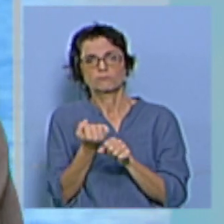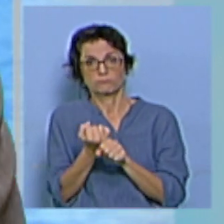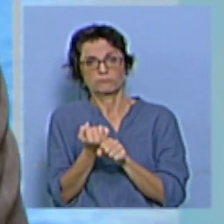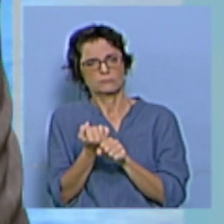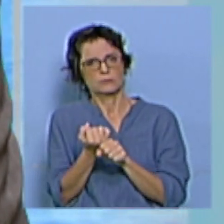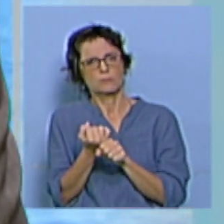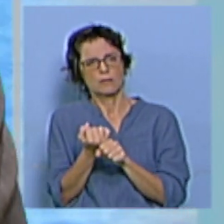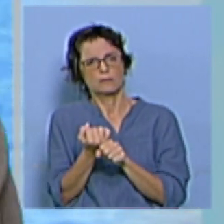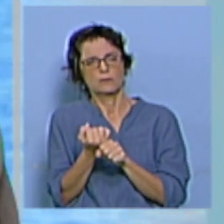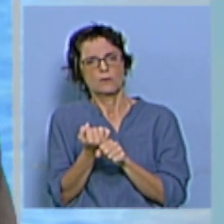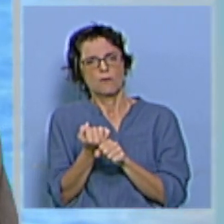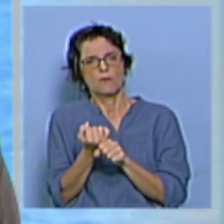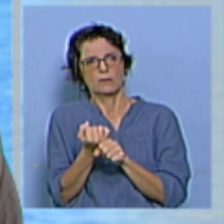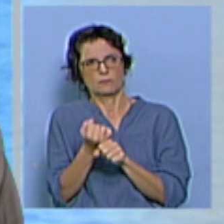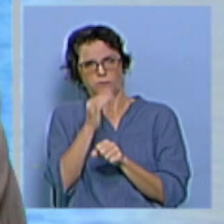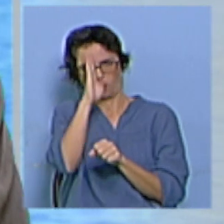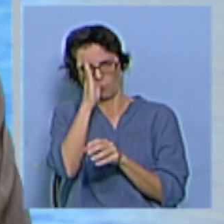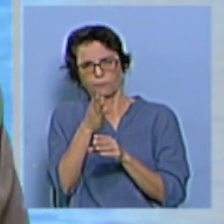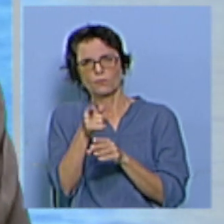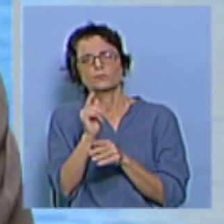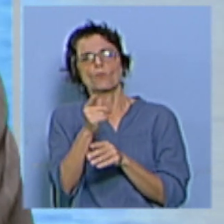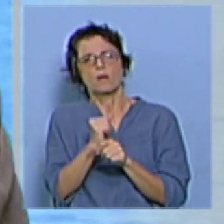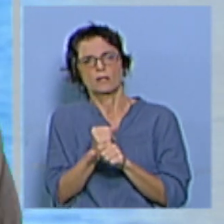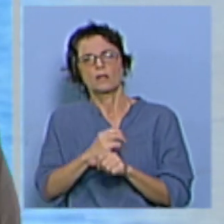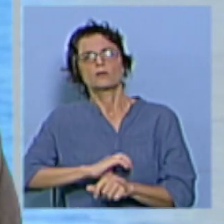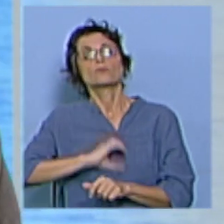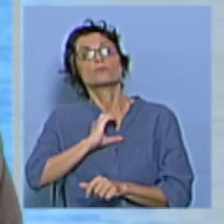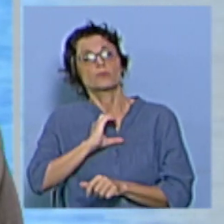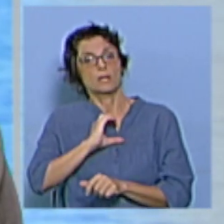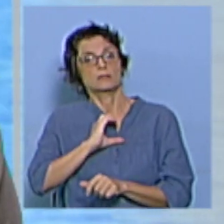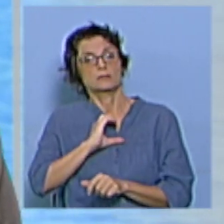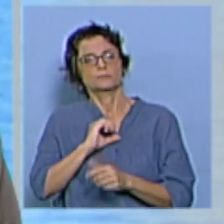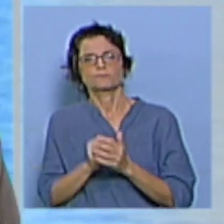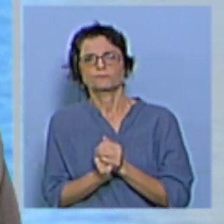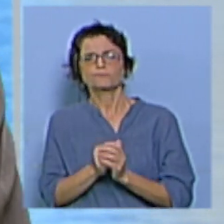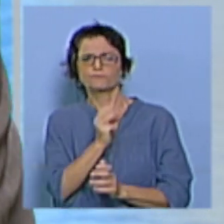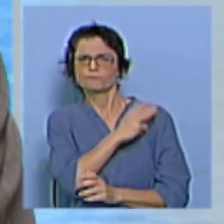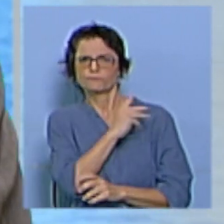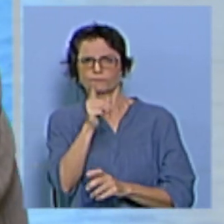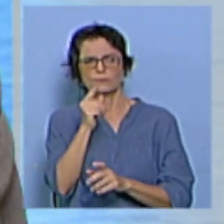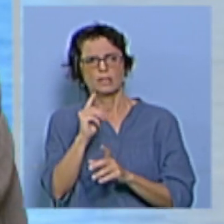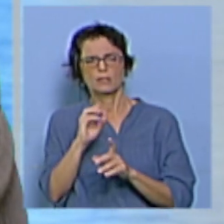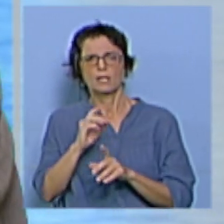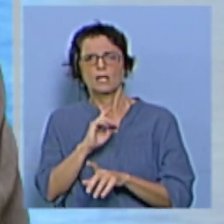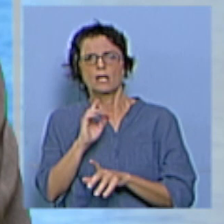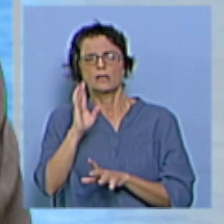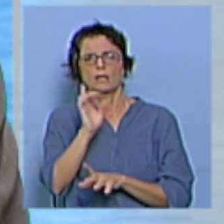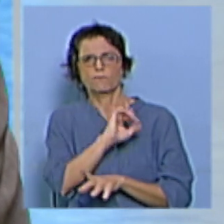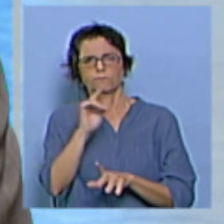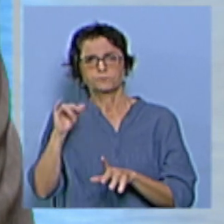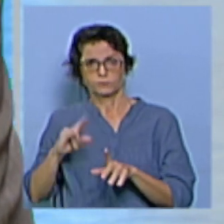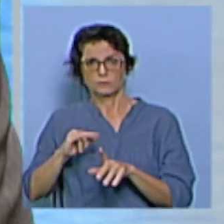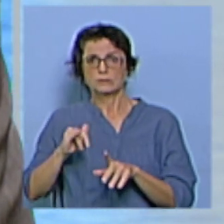a força da confiança. Houve um senhor tenente-general da Força Aérea que um dia, via telemóvel,